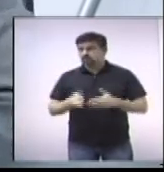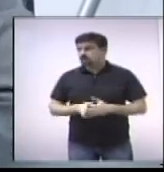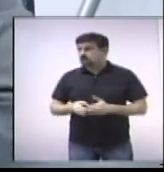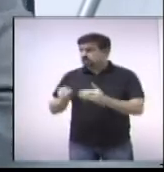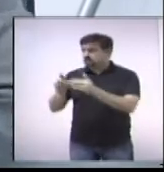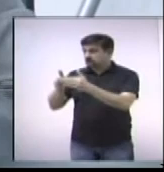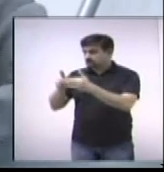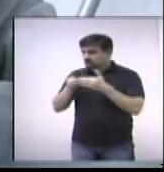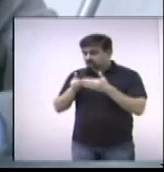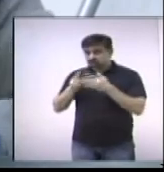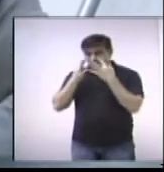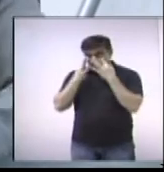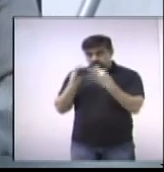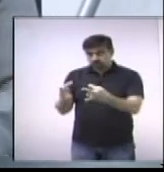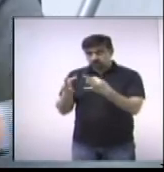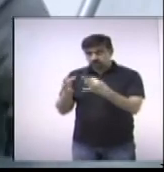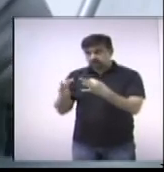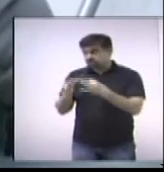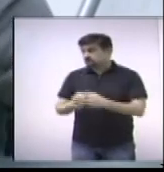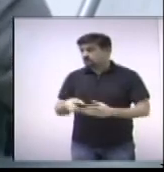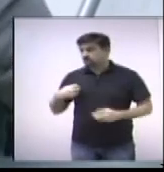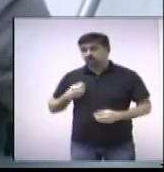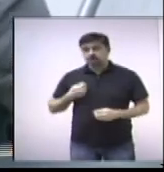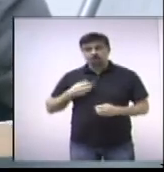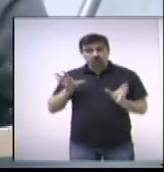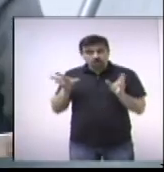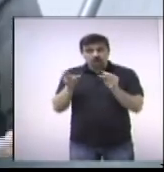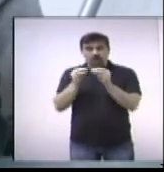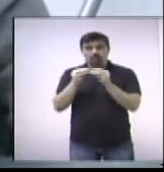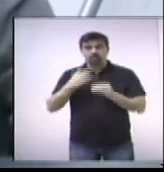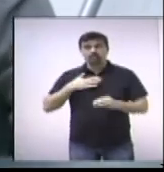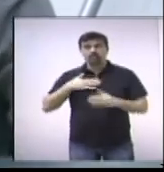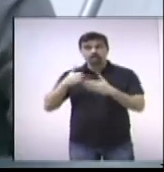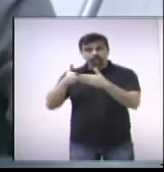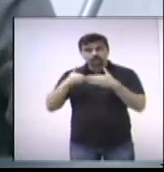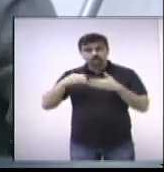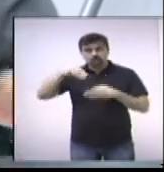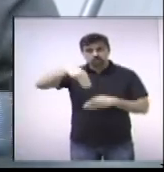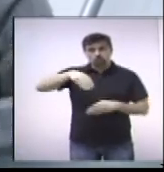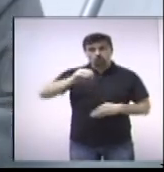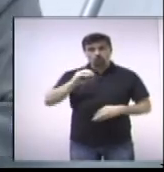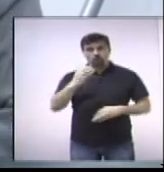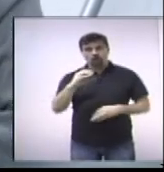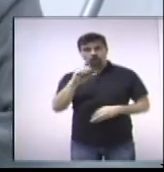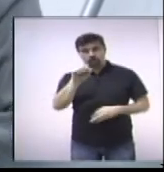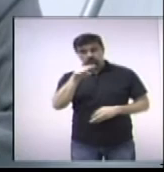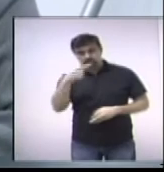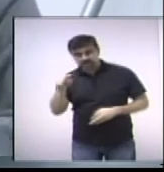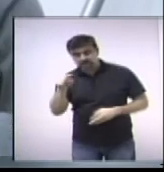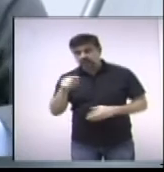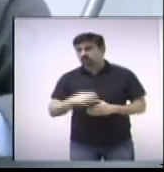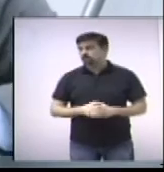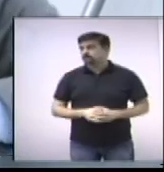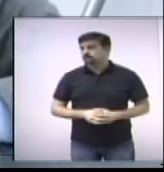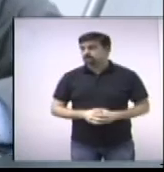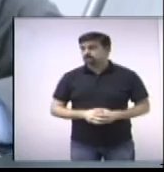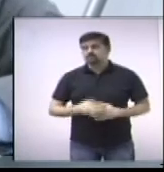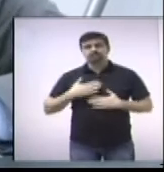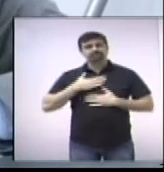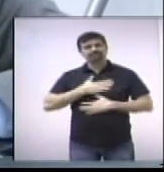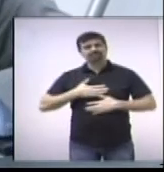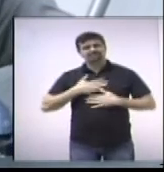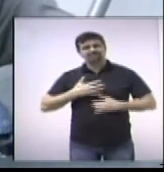peço vênia para fazer um breve comentário da minha moção, motivo de